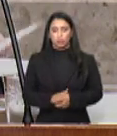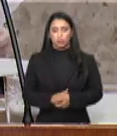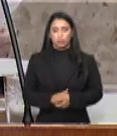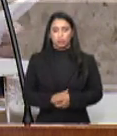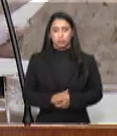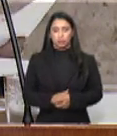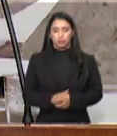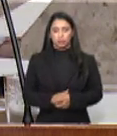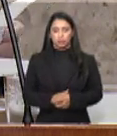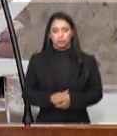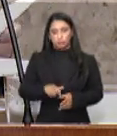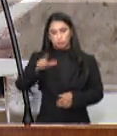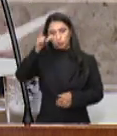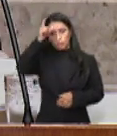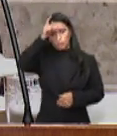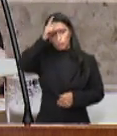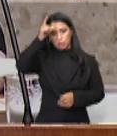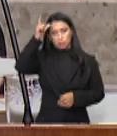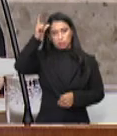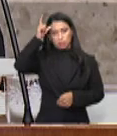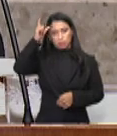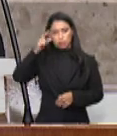do ministro Ricardo Lewandowski.